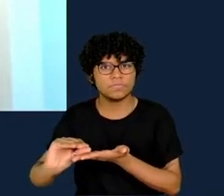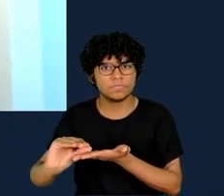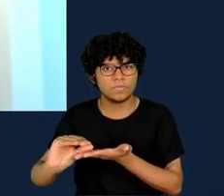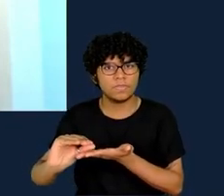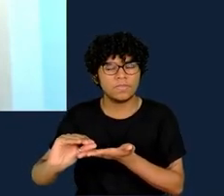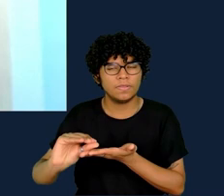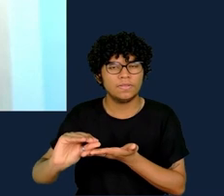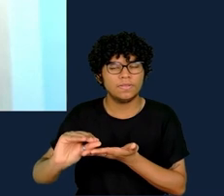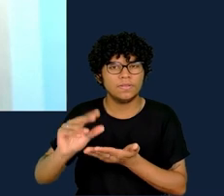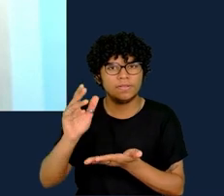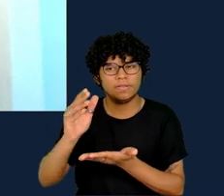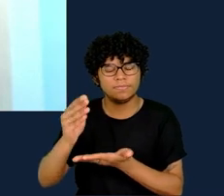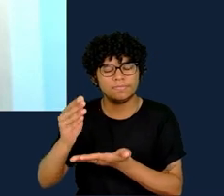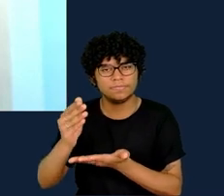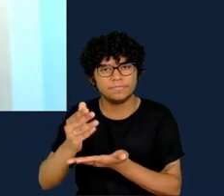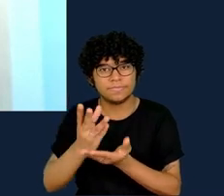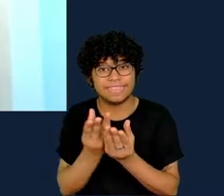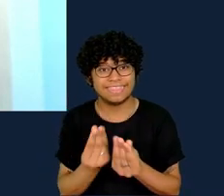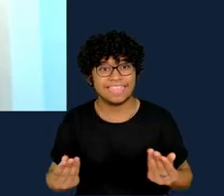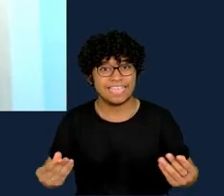Então,